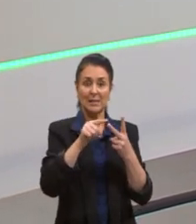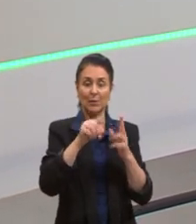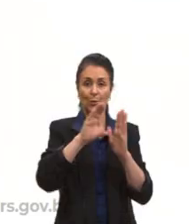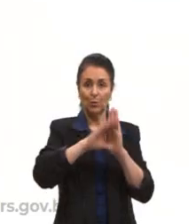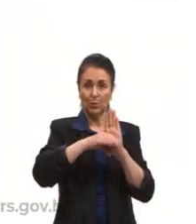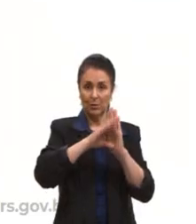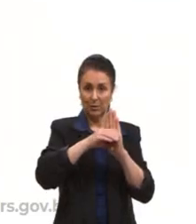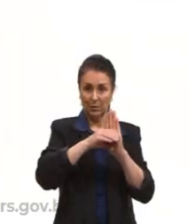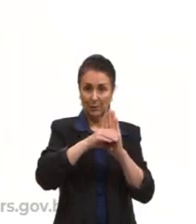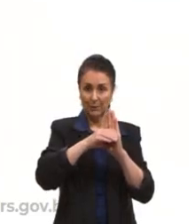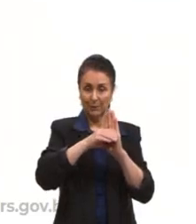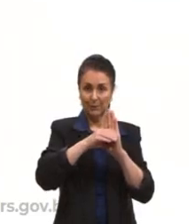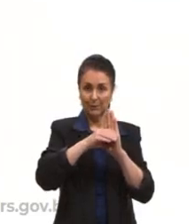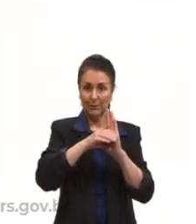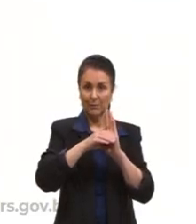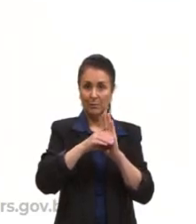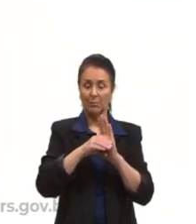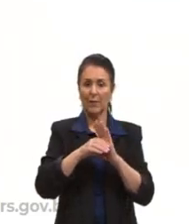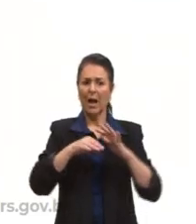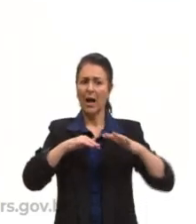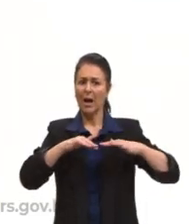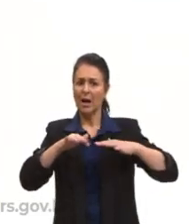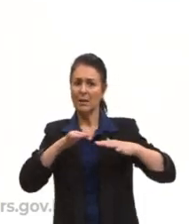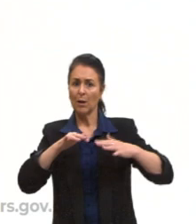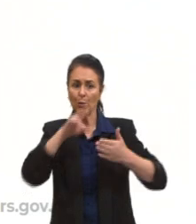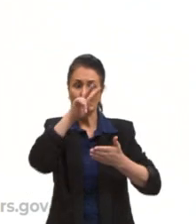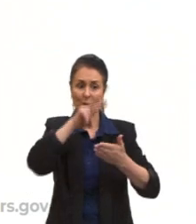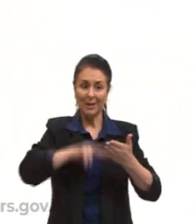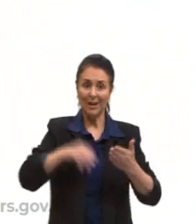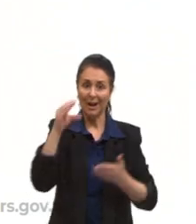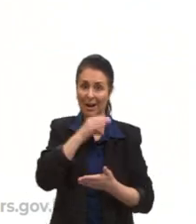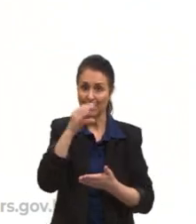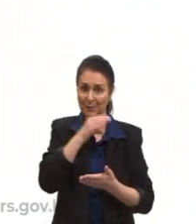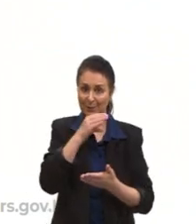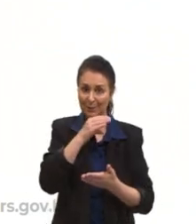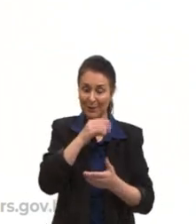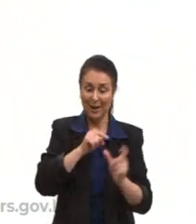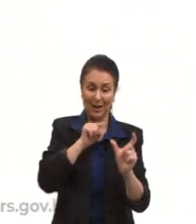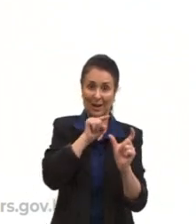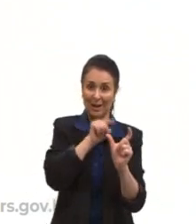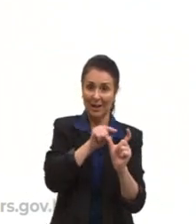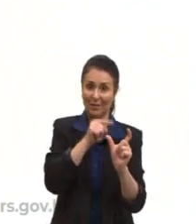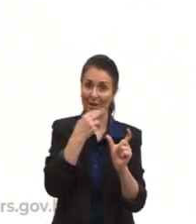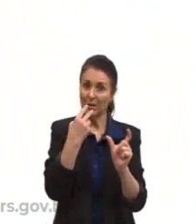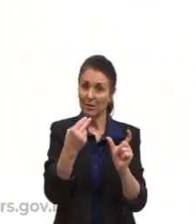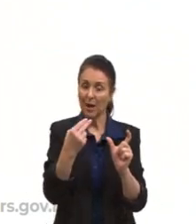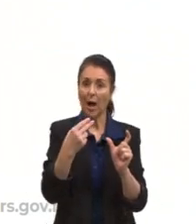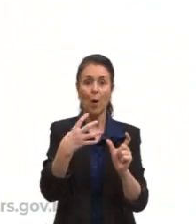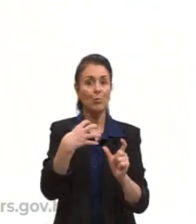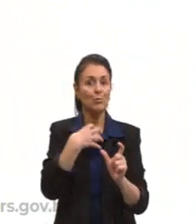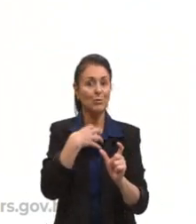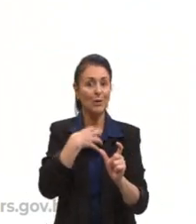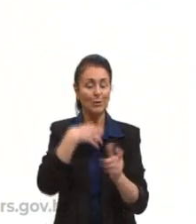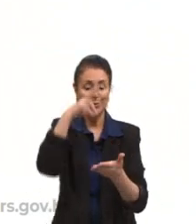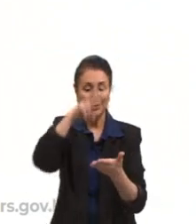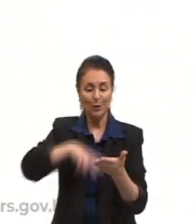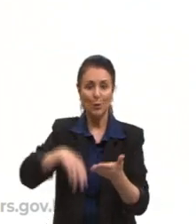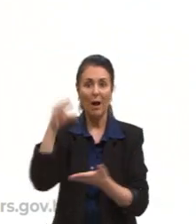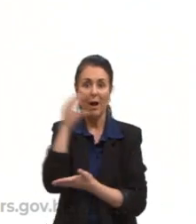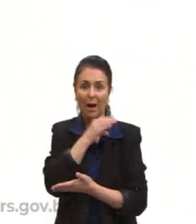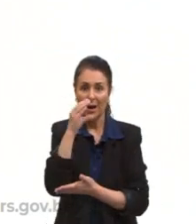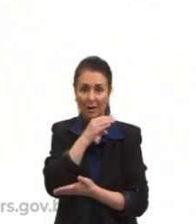formiga em sampler então a ação de ler rapidamente o Skinny pessoal é uma técnica de leitura rápida